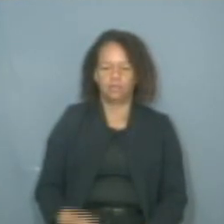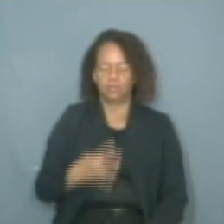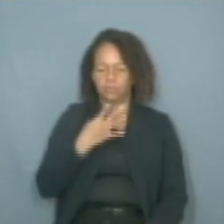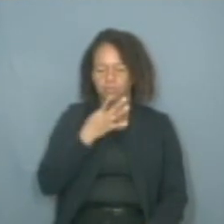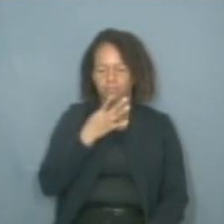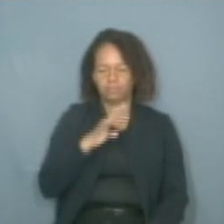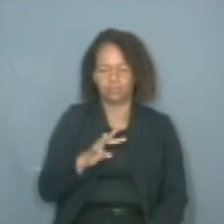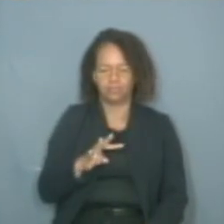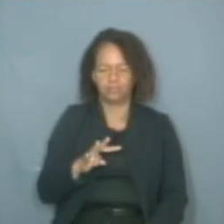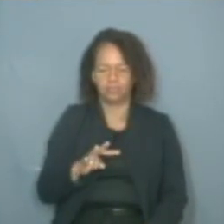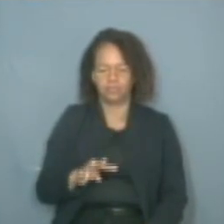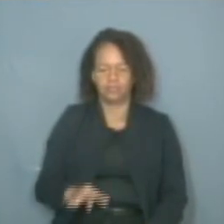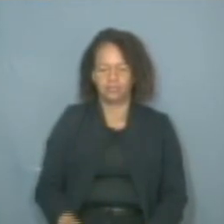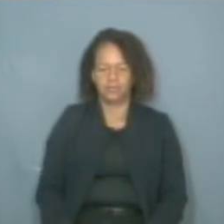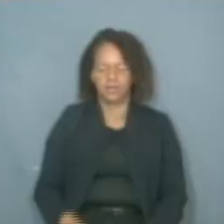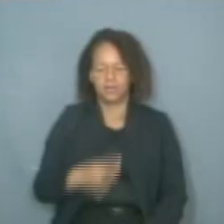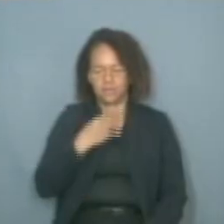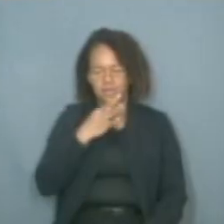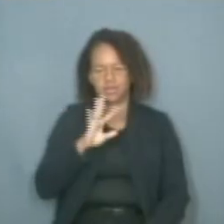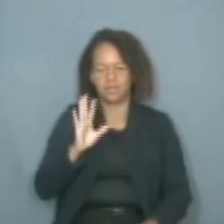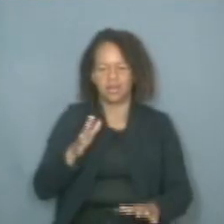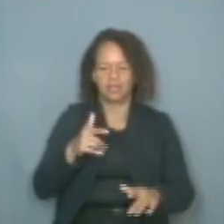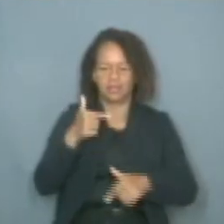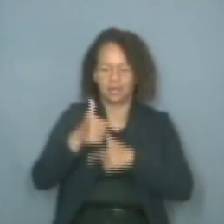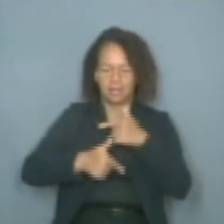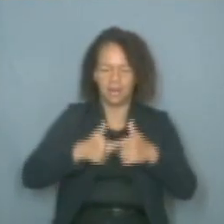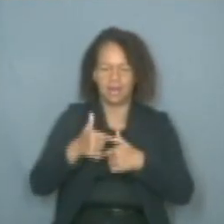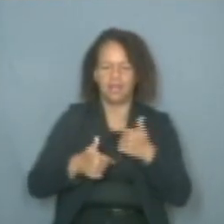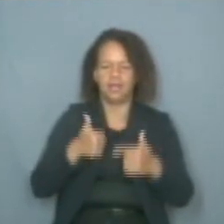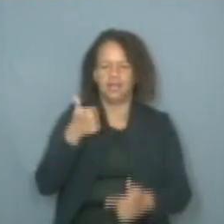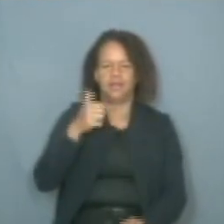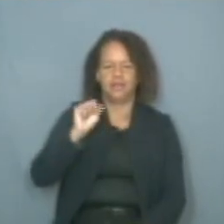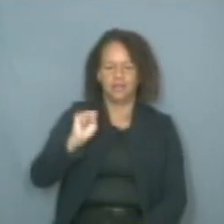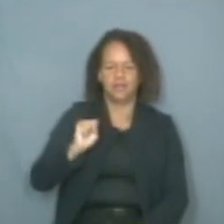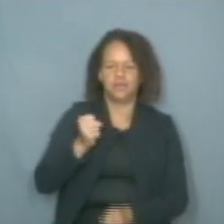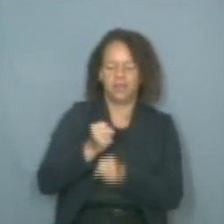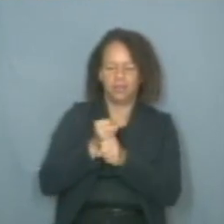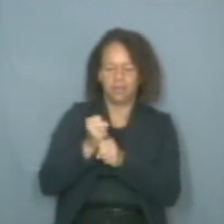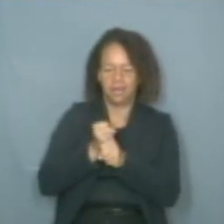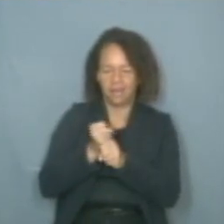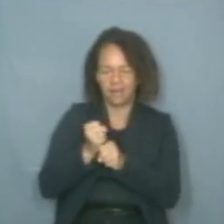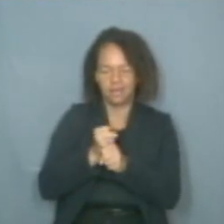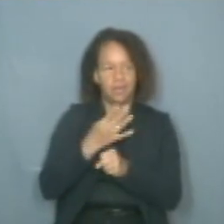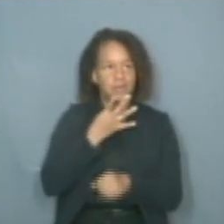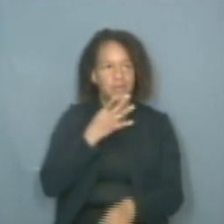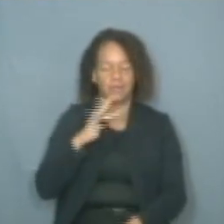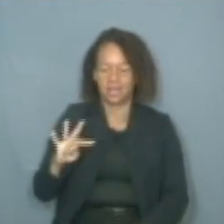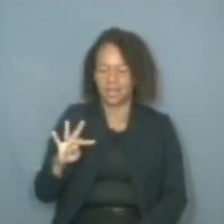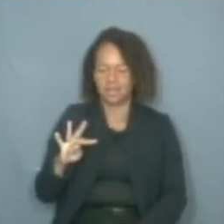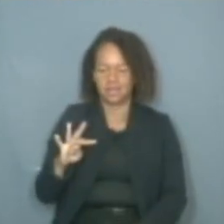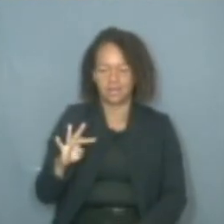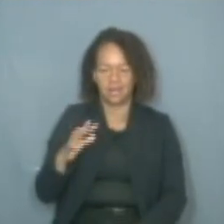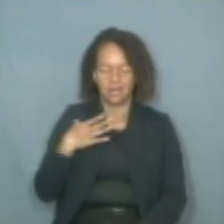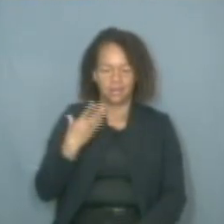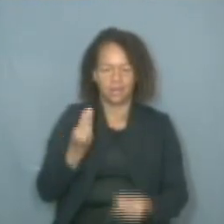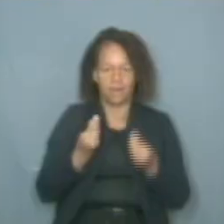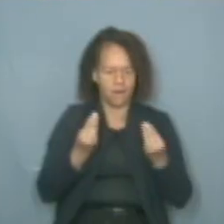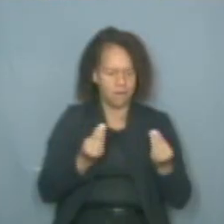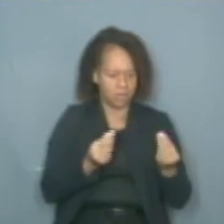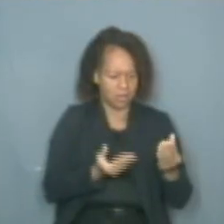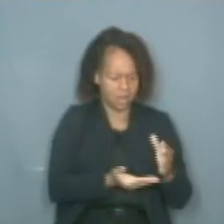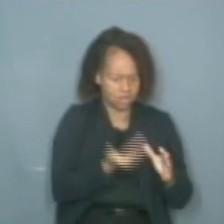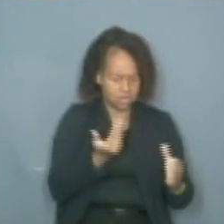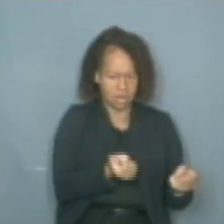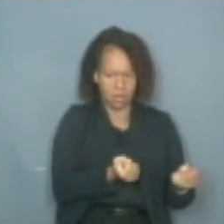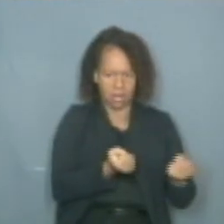desconheço, trabalhei 18 anos na CTTU, e eu desconheço do nada levar um veículo. O